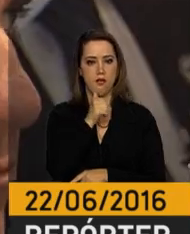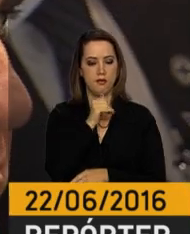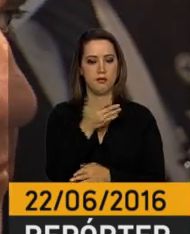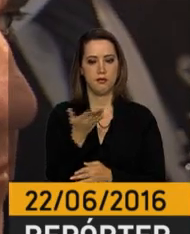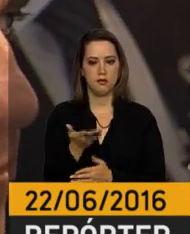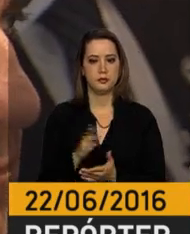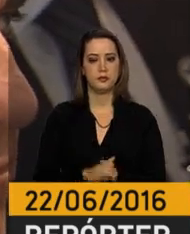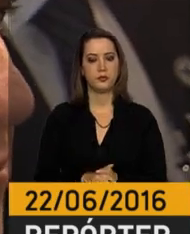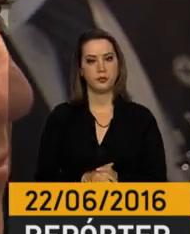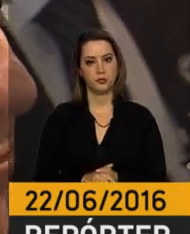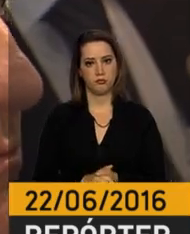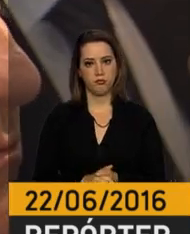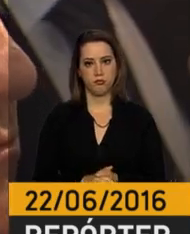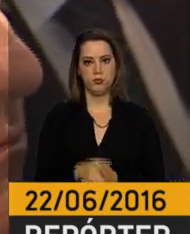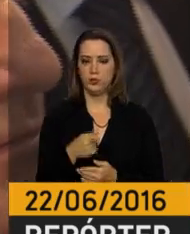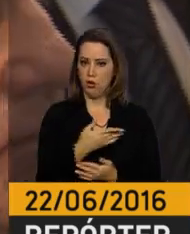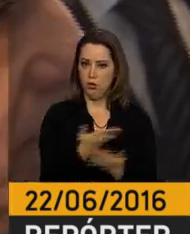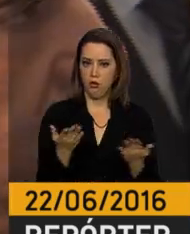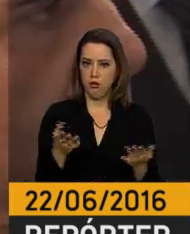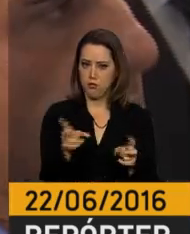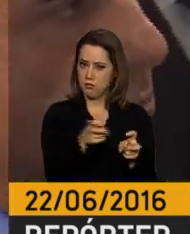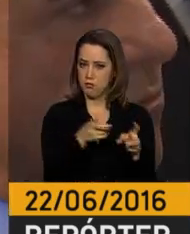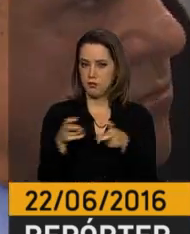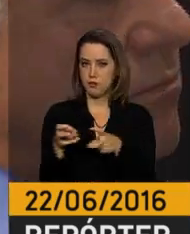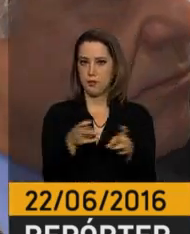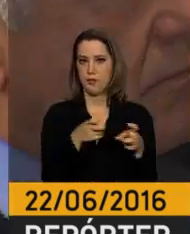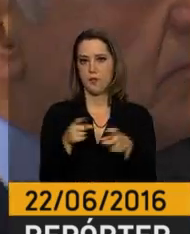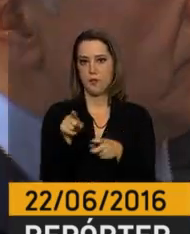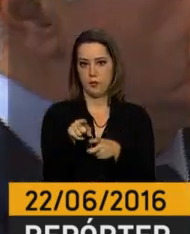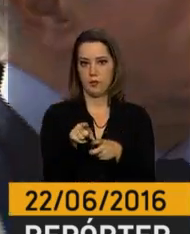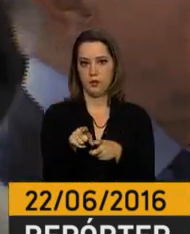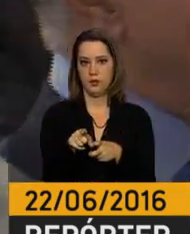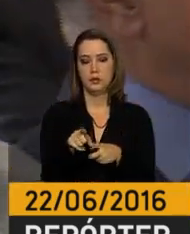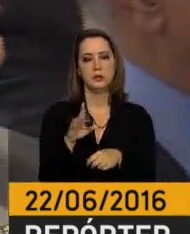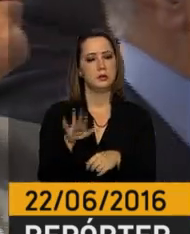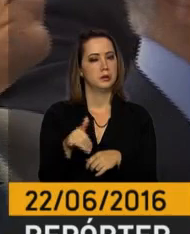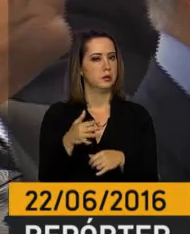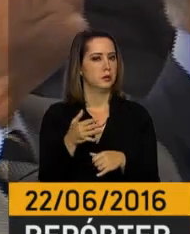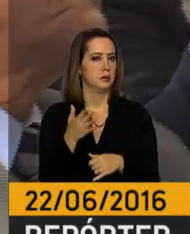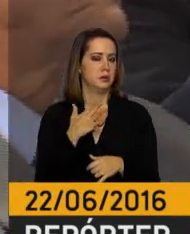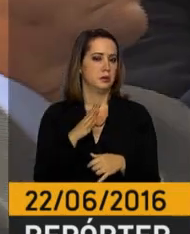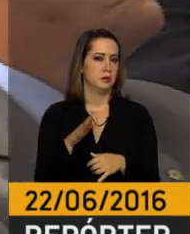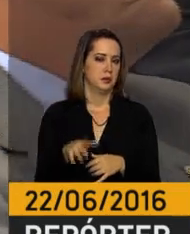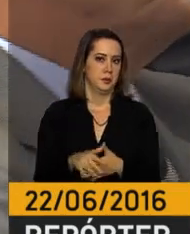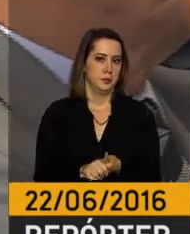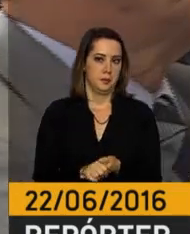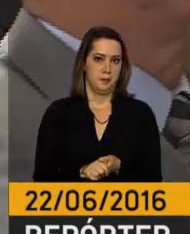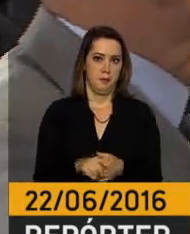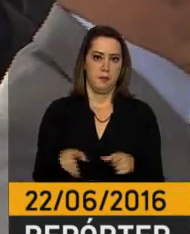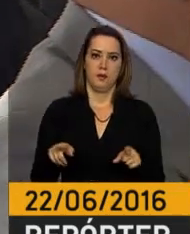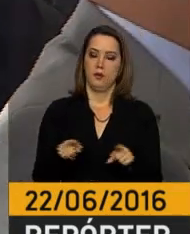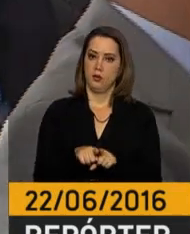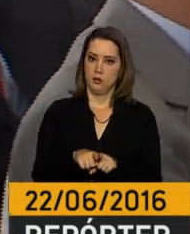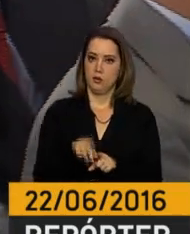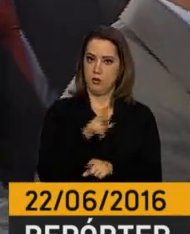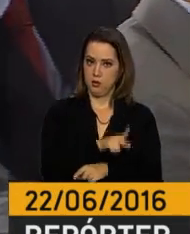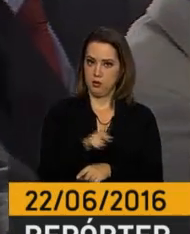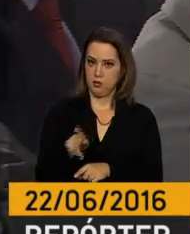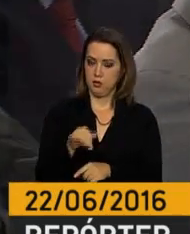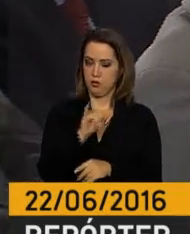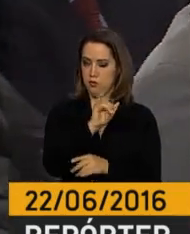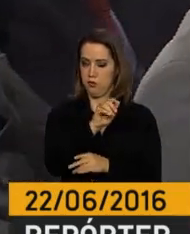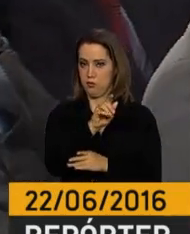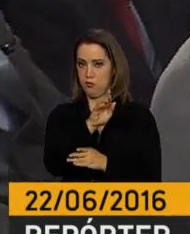e senhores vocês perceber na maior informalidade possível que